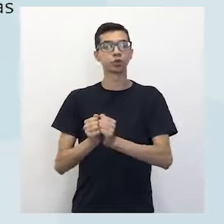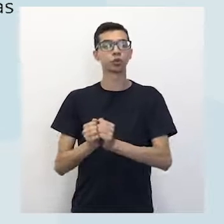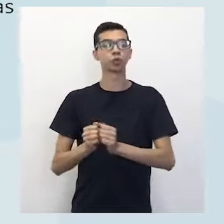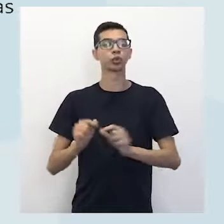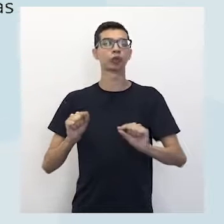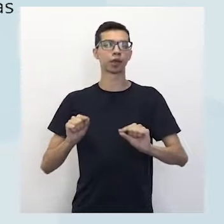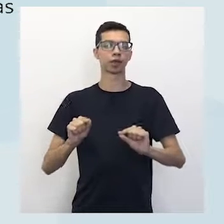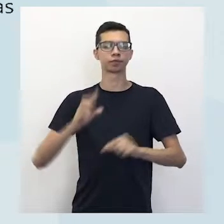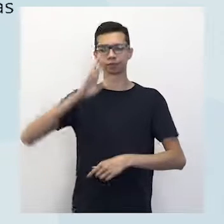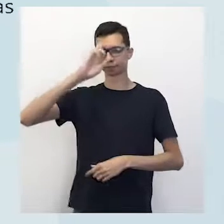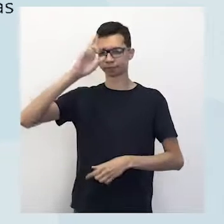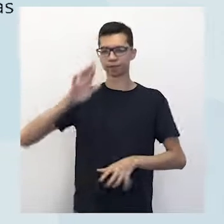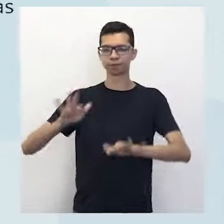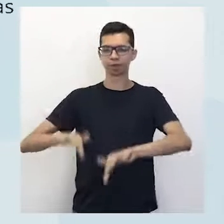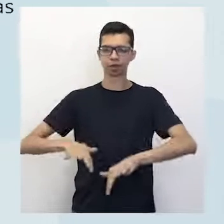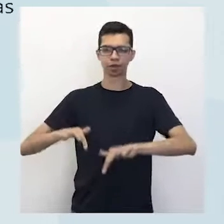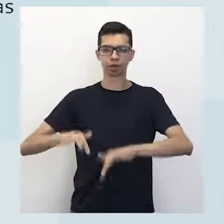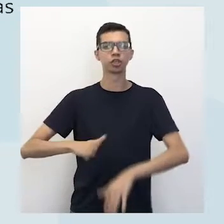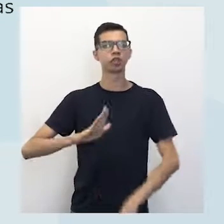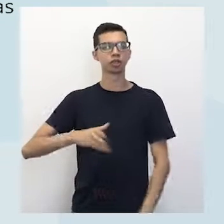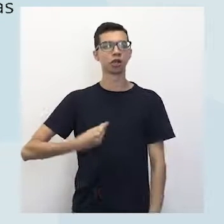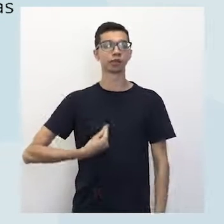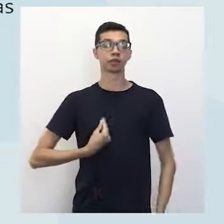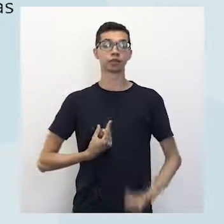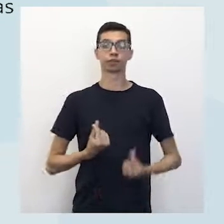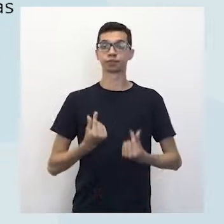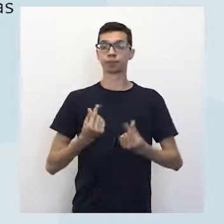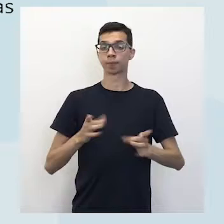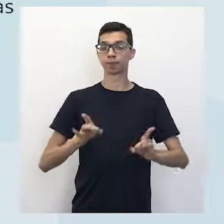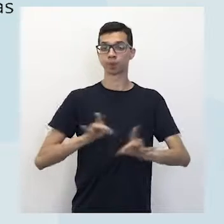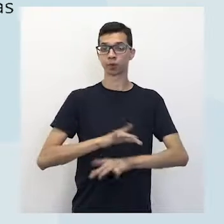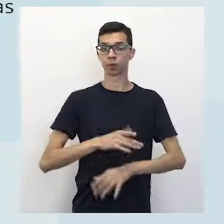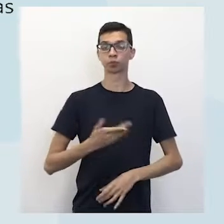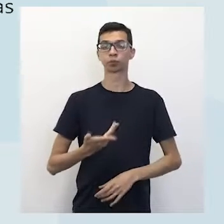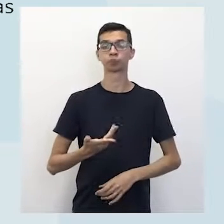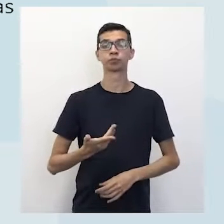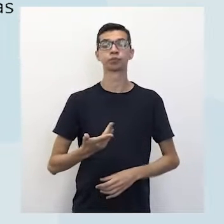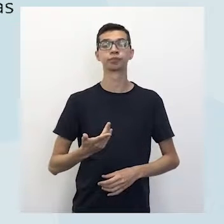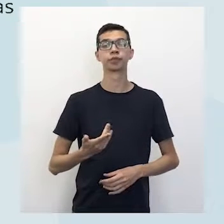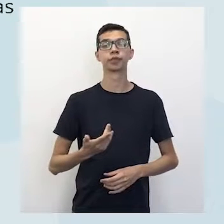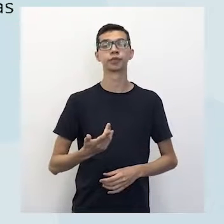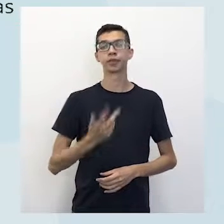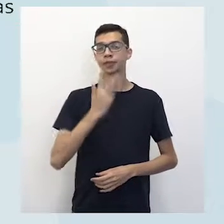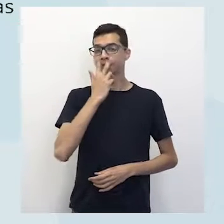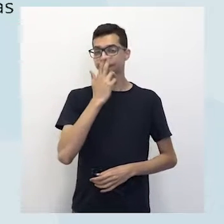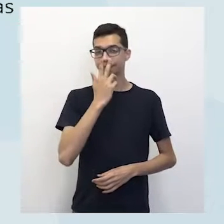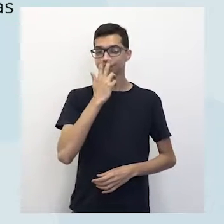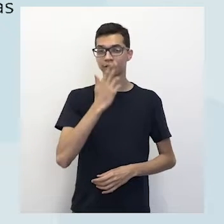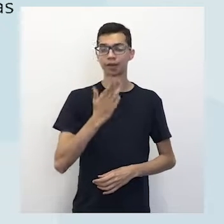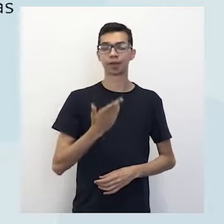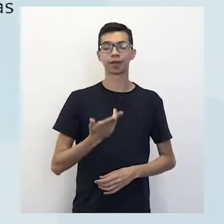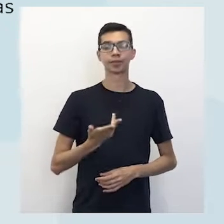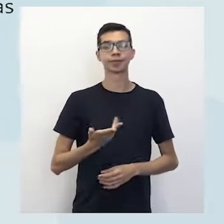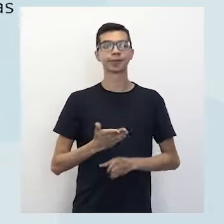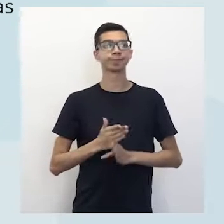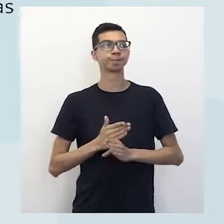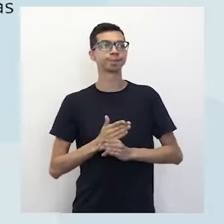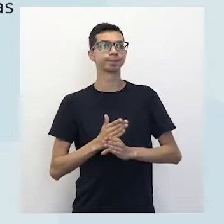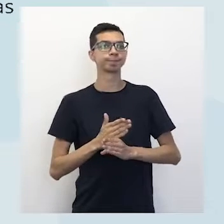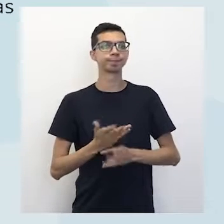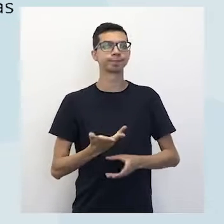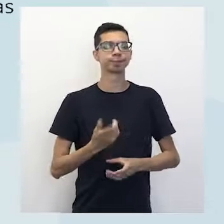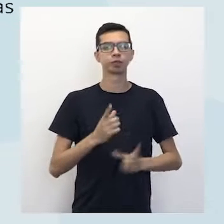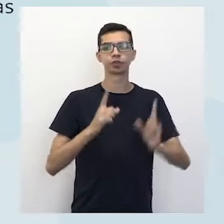feudais, vamos dizer que já estão com a vida ganha, então eles ficam meio sem função, né? Eles ficam ociosos. E